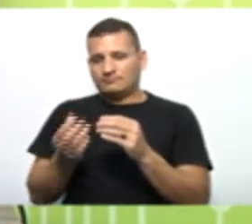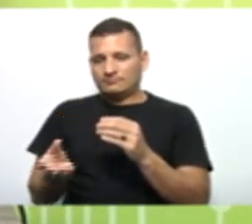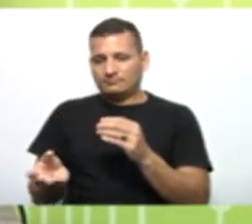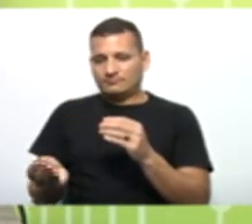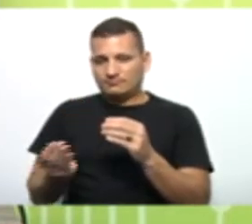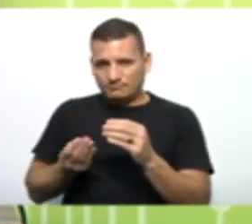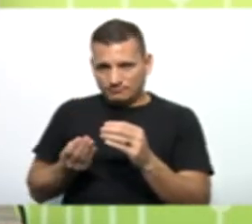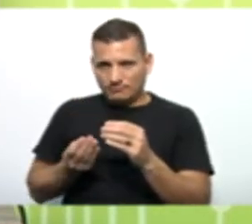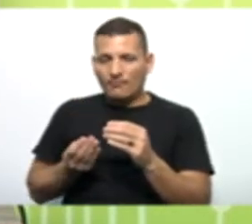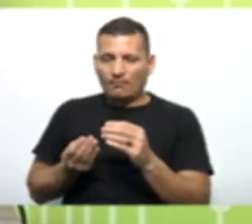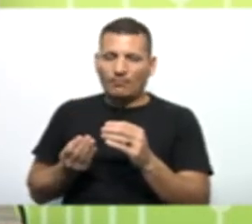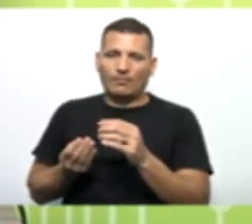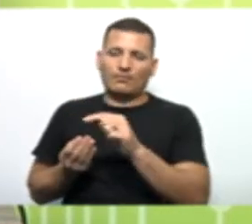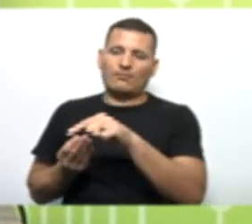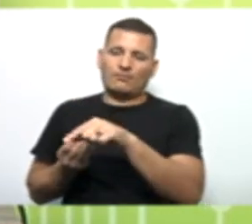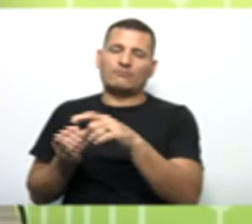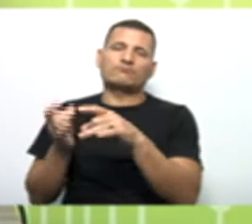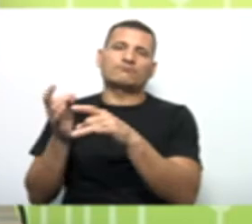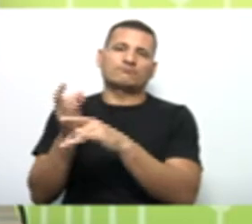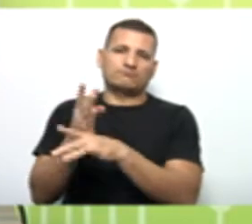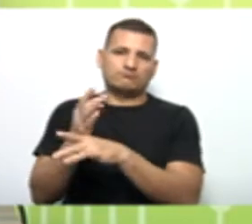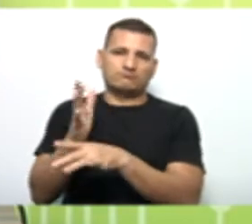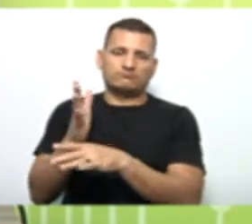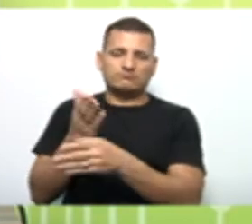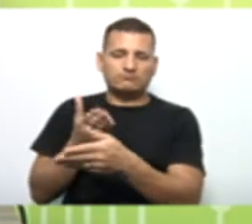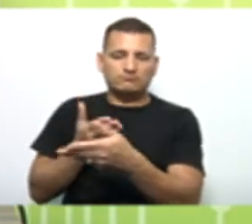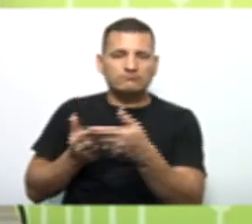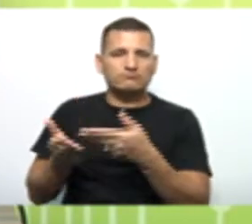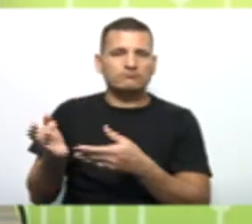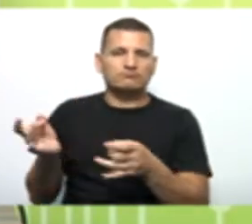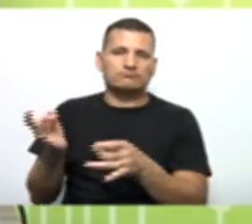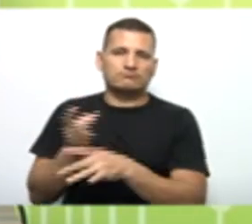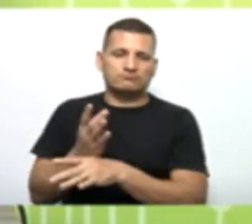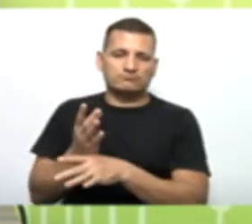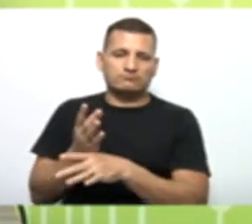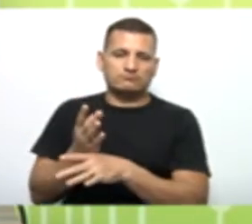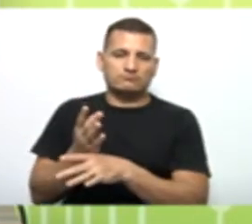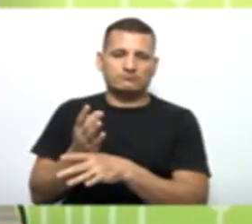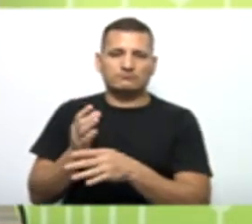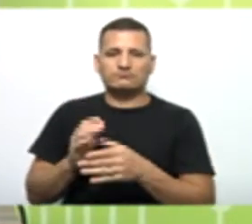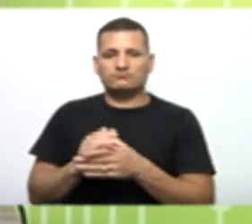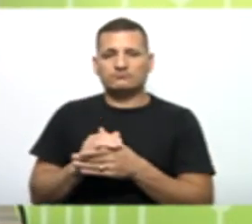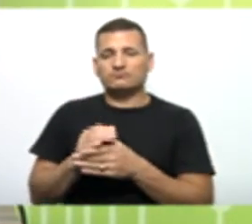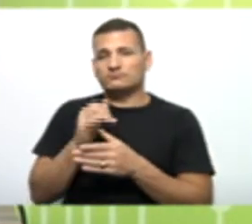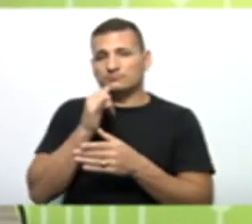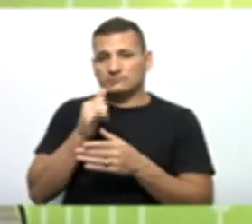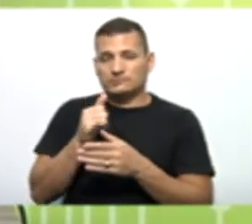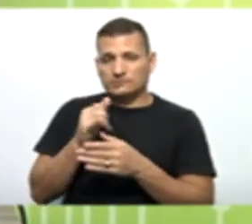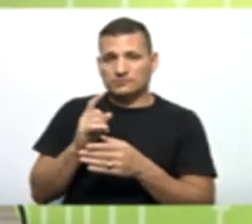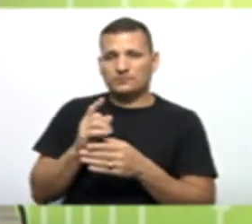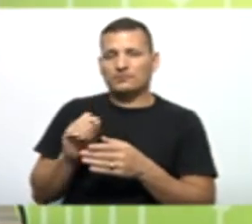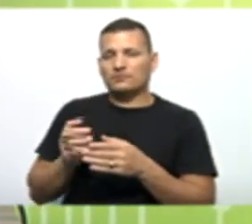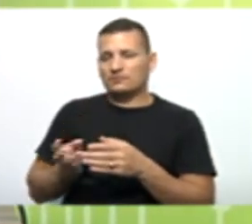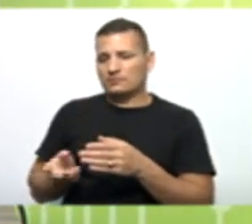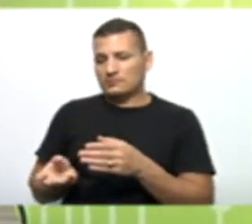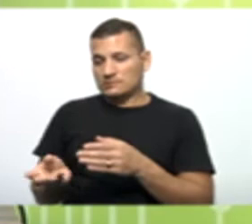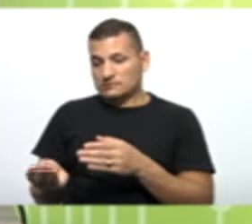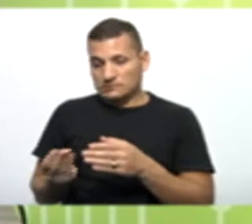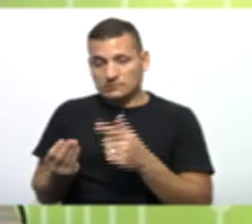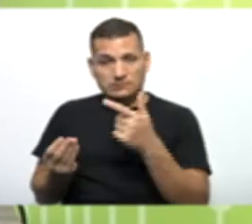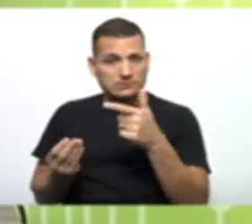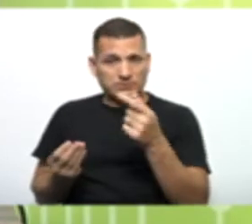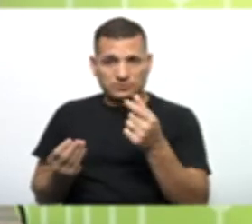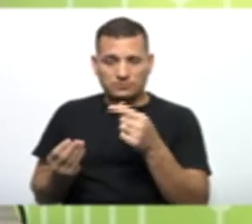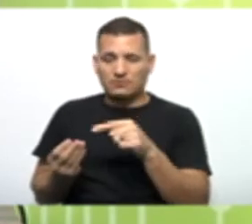o dinheiro do caixa. Aí conclui a transação. Se não, ele dá o que a gente chama de rollback, ele volta toda a